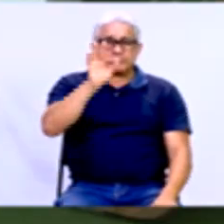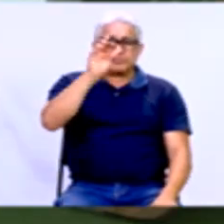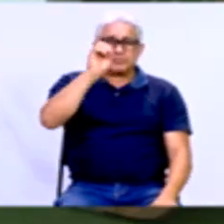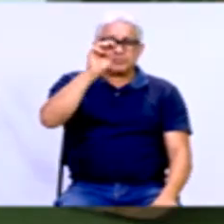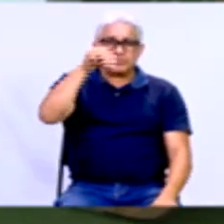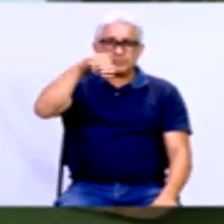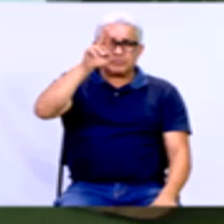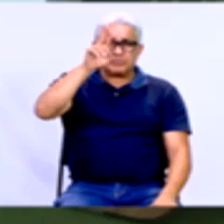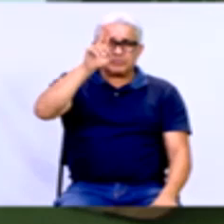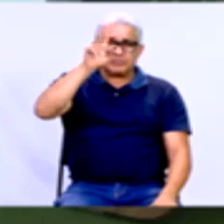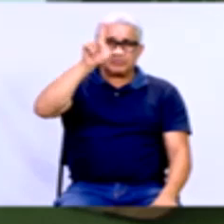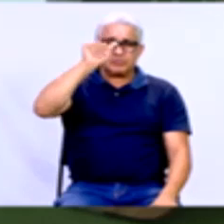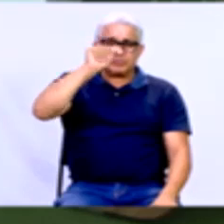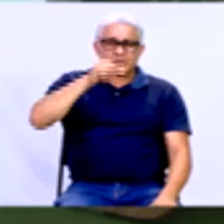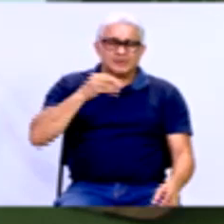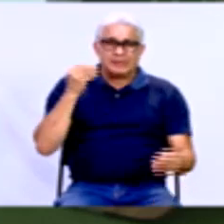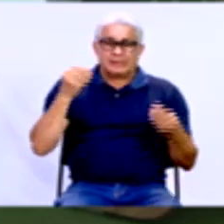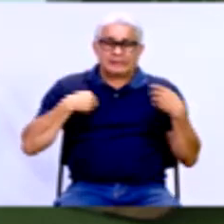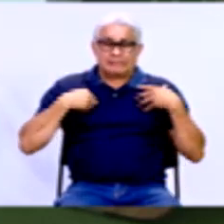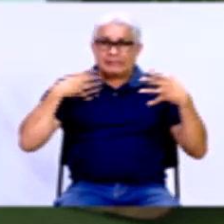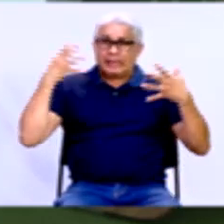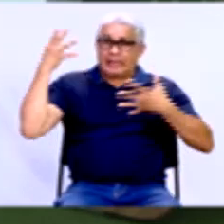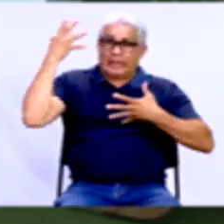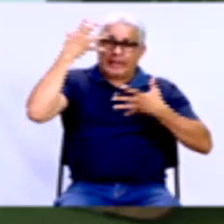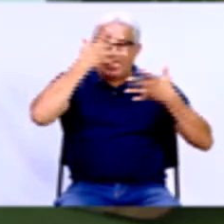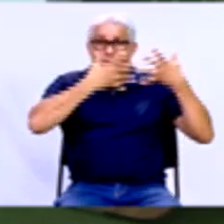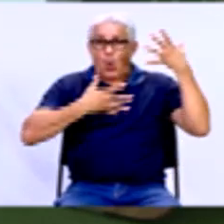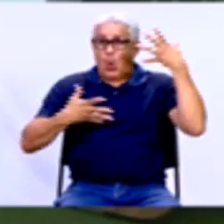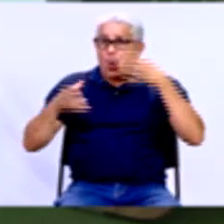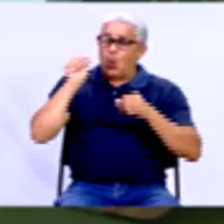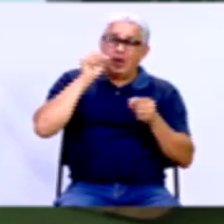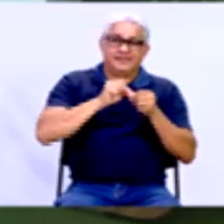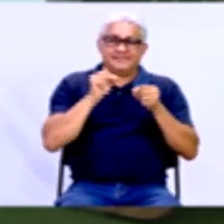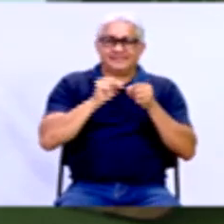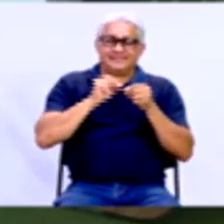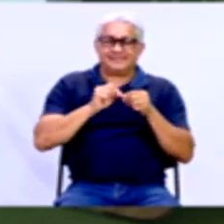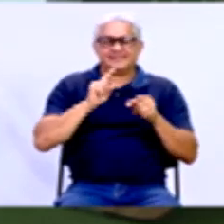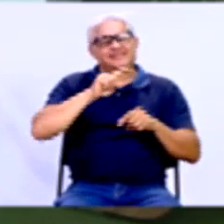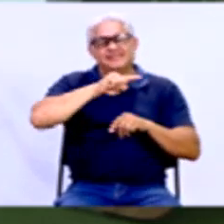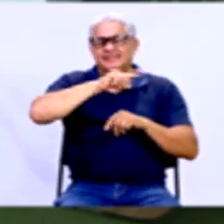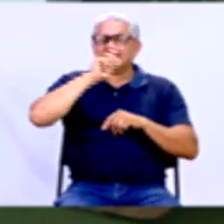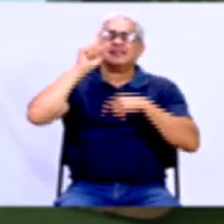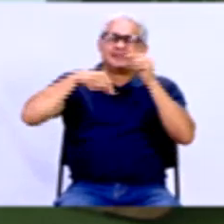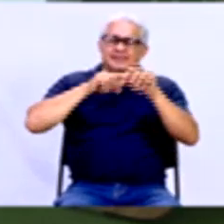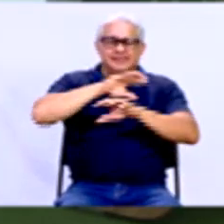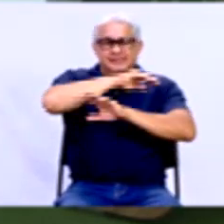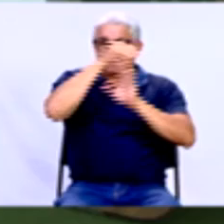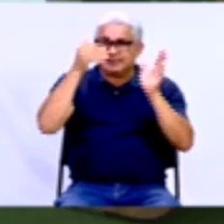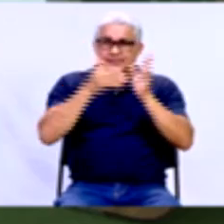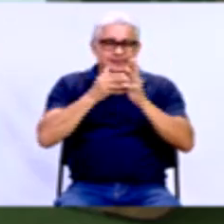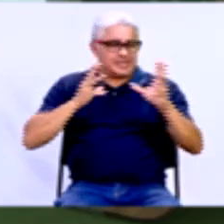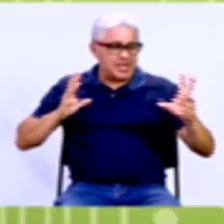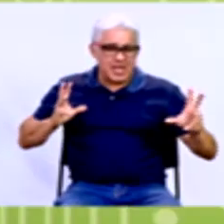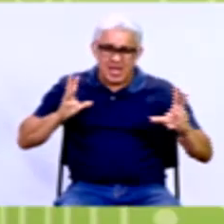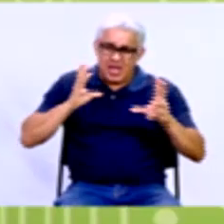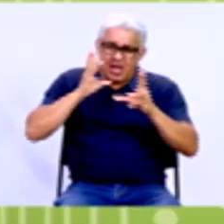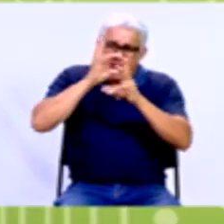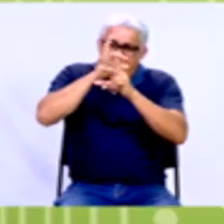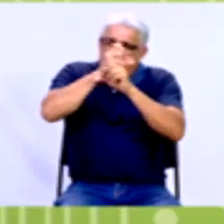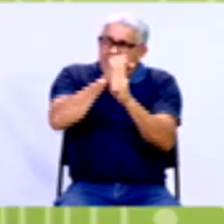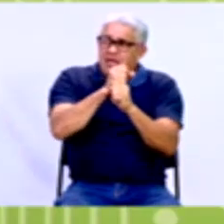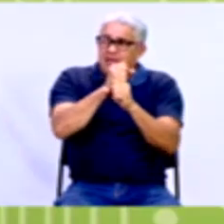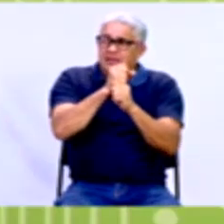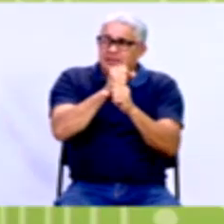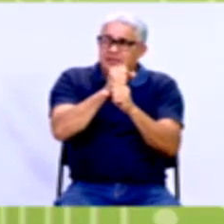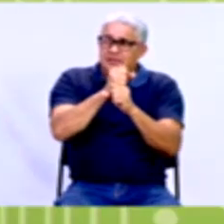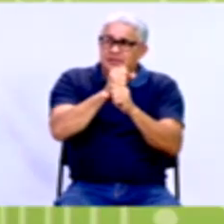meu Deus, o que a gente... o que eu vou fazer agora? O que eu vou fazer? Depois que a gente pega os dados que a gente coletou ali naquela tabelinha